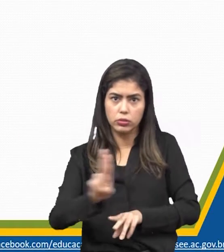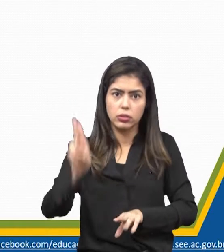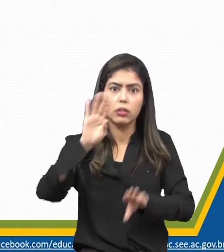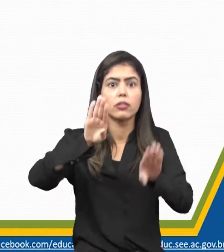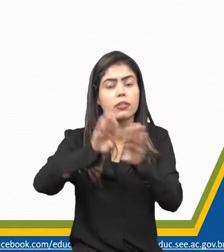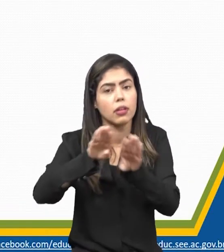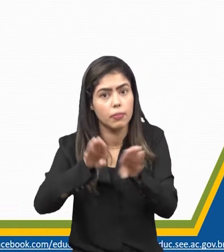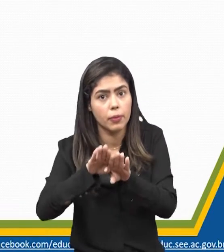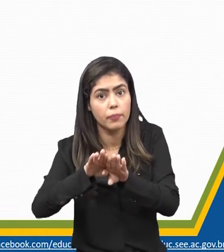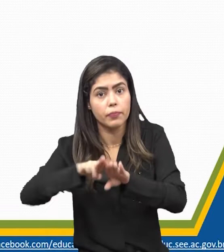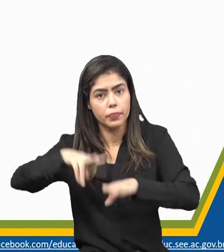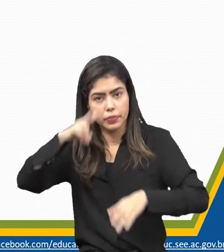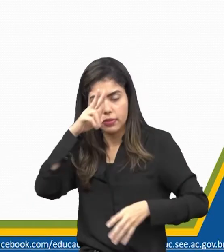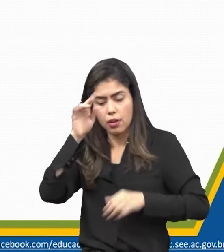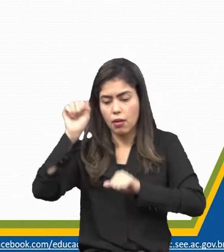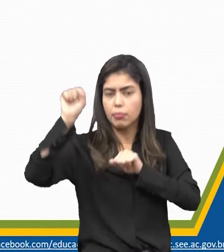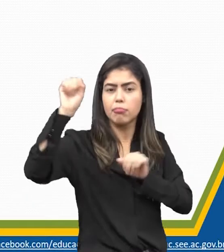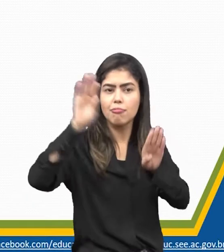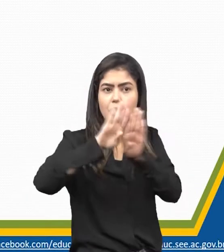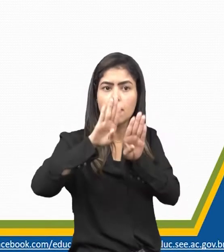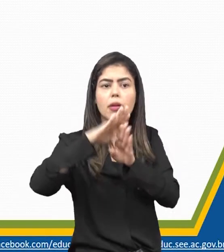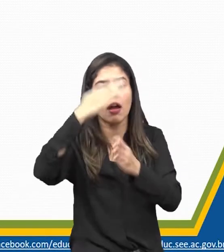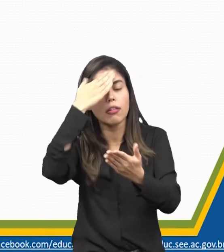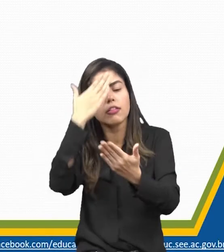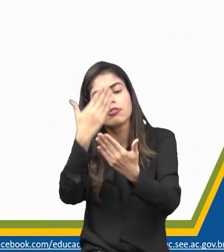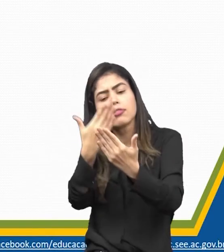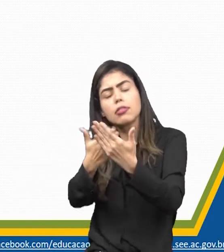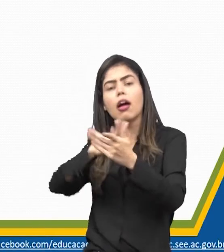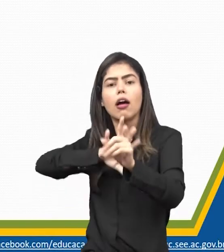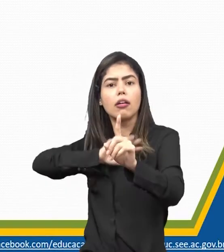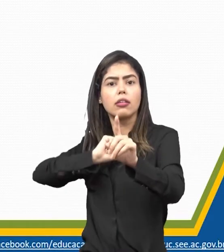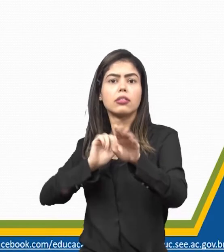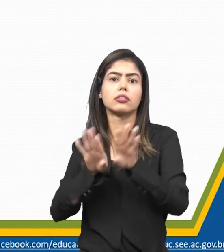Utilizando também o heroísmo, a crença,